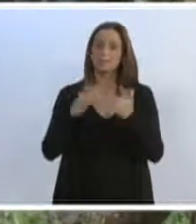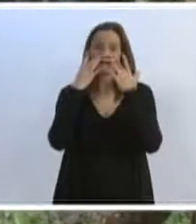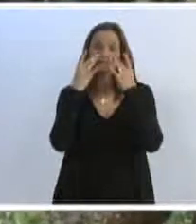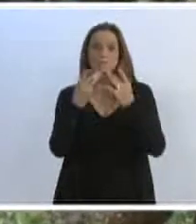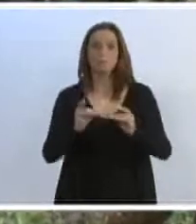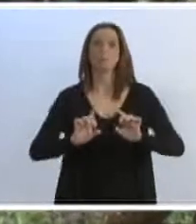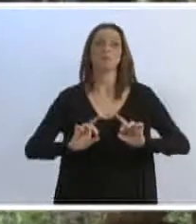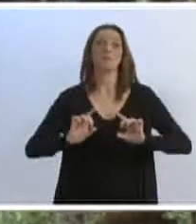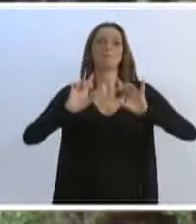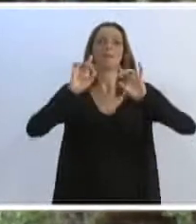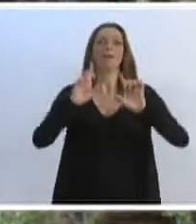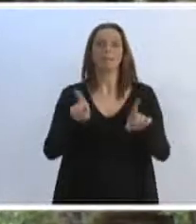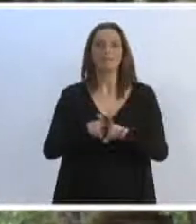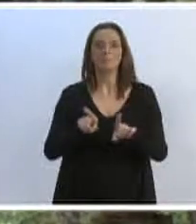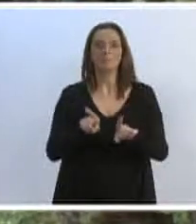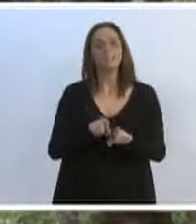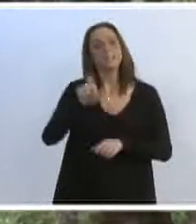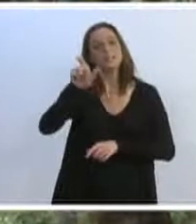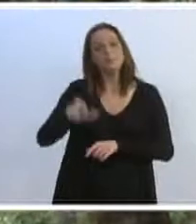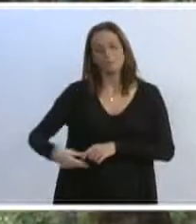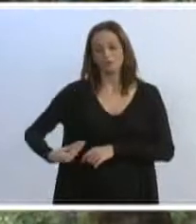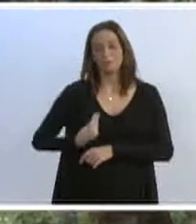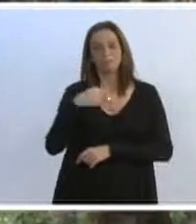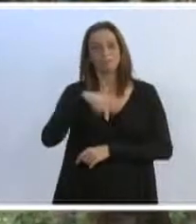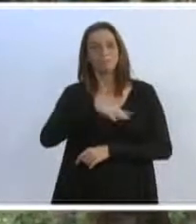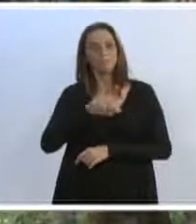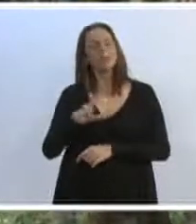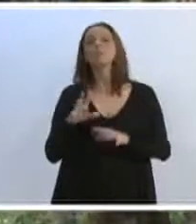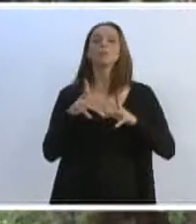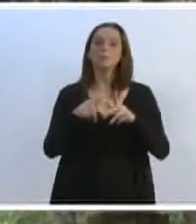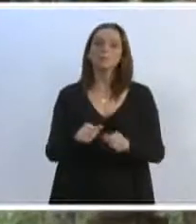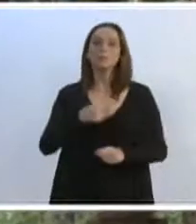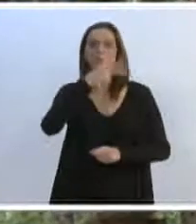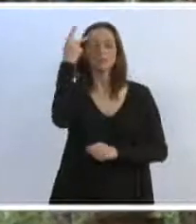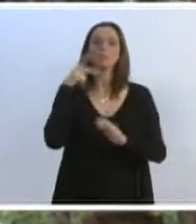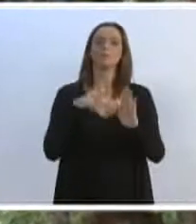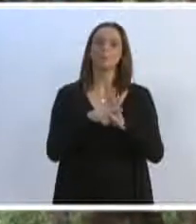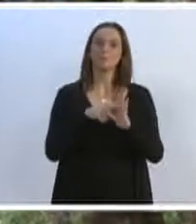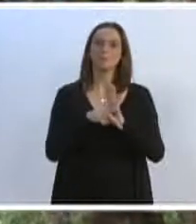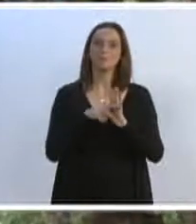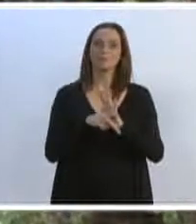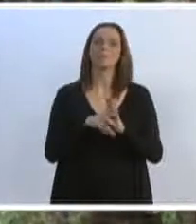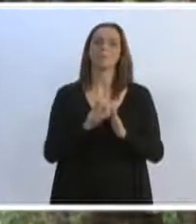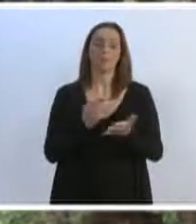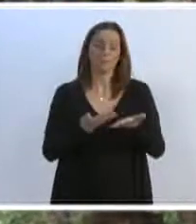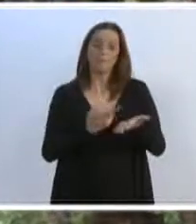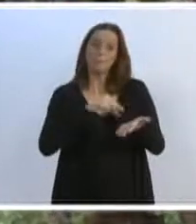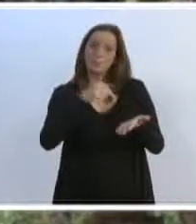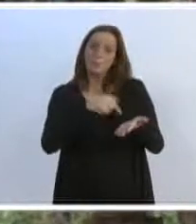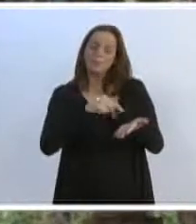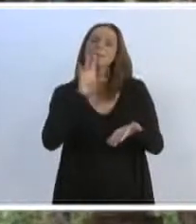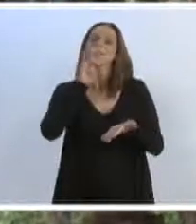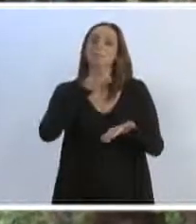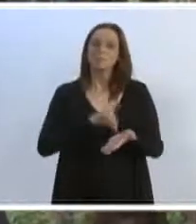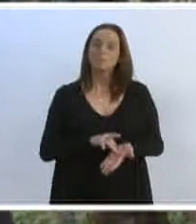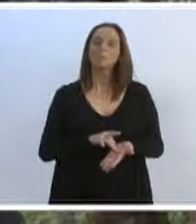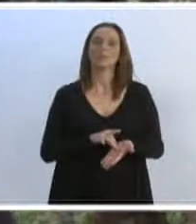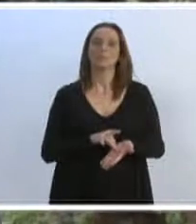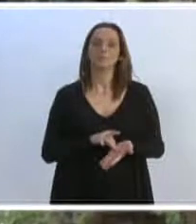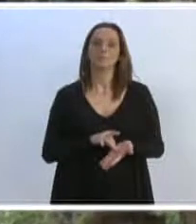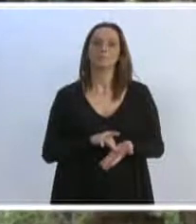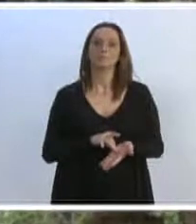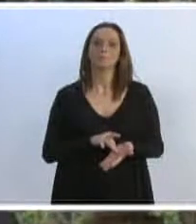caminho digital, mas não perdendo a sua essência do impresso. O digital é importante principalmente na condição